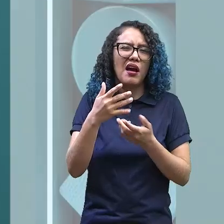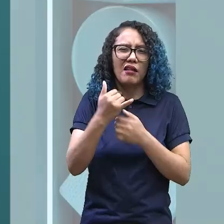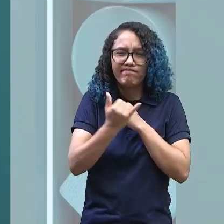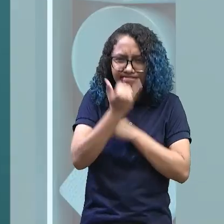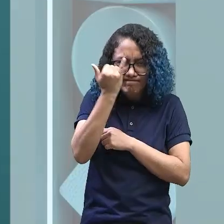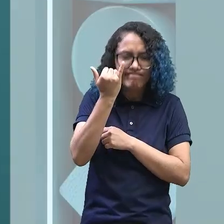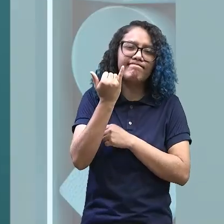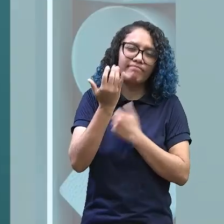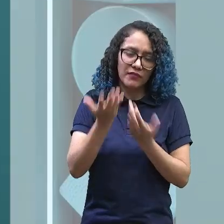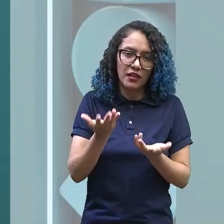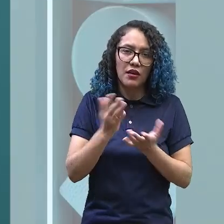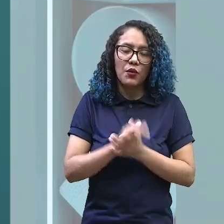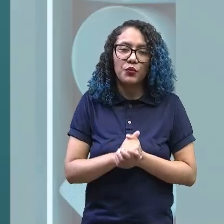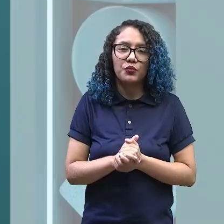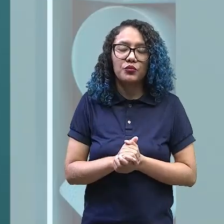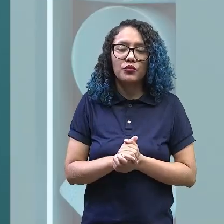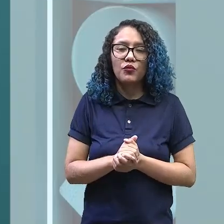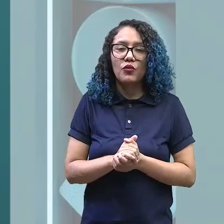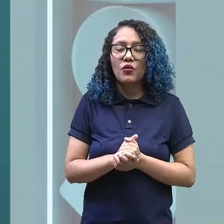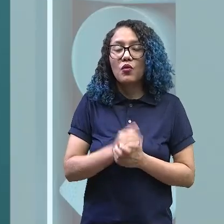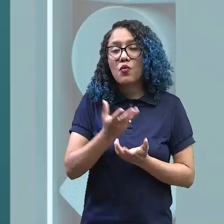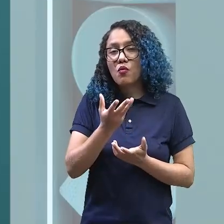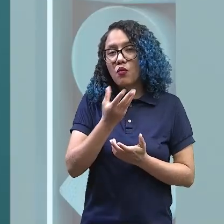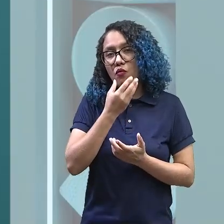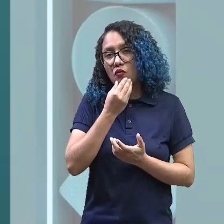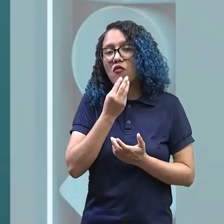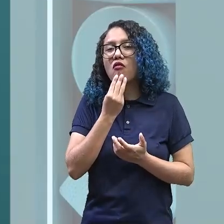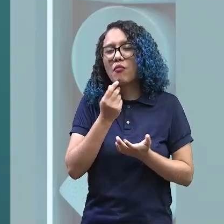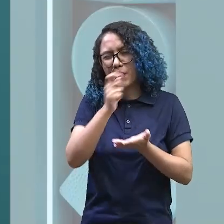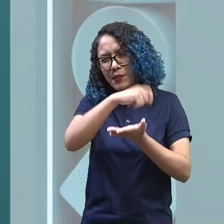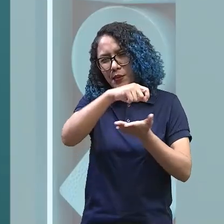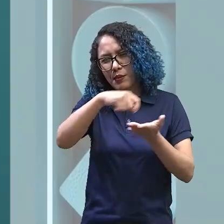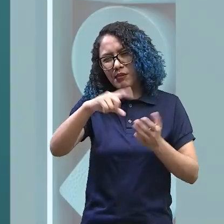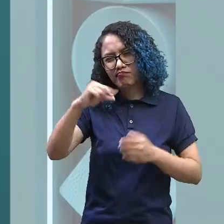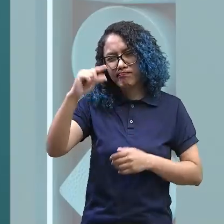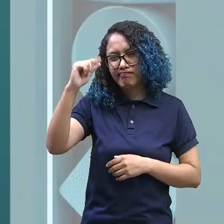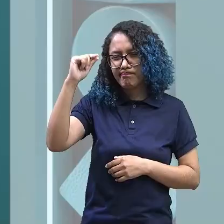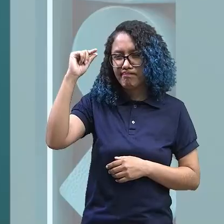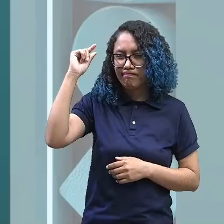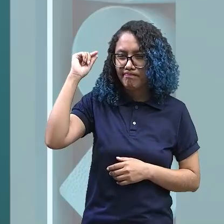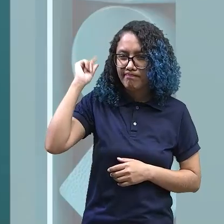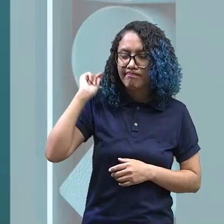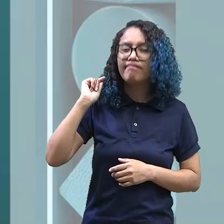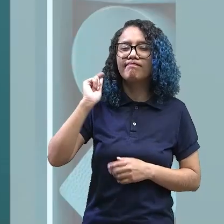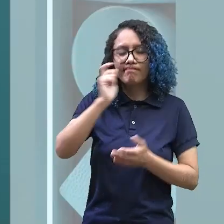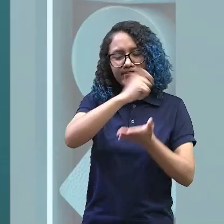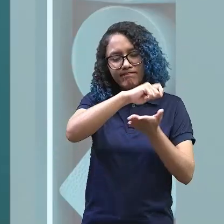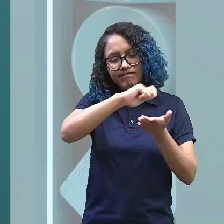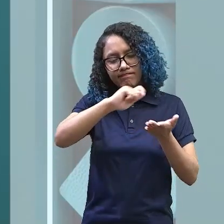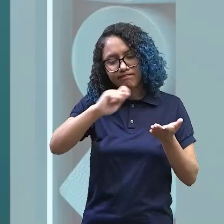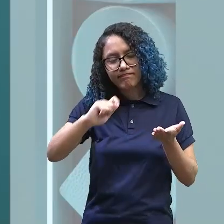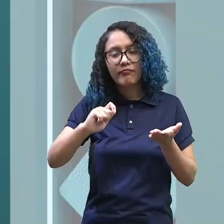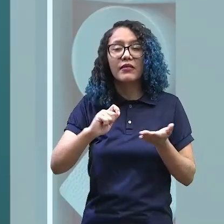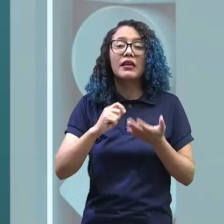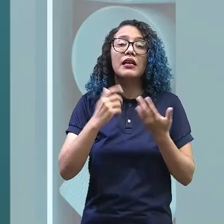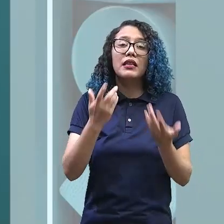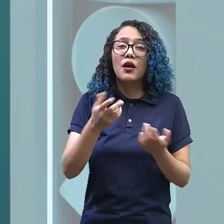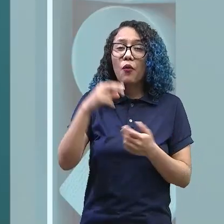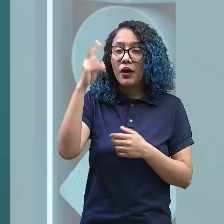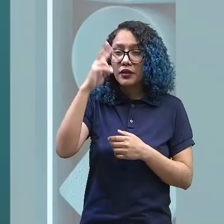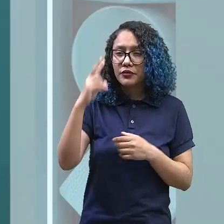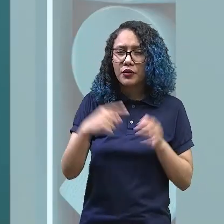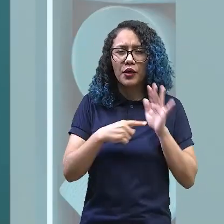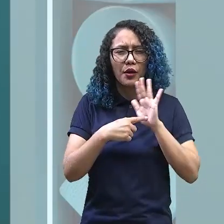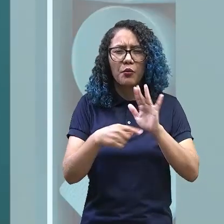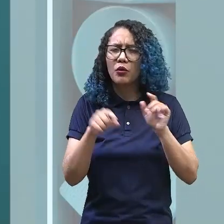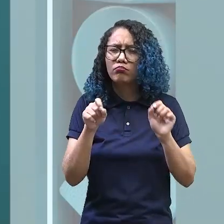história, né, que Machado de Assis criou há muitos anos atrás, né? E que esse conto ele vem revelar